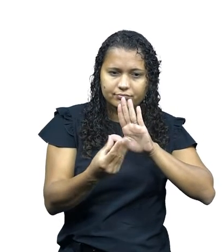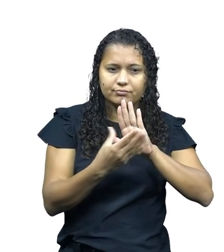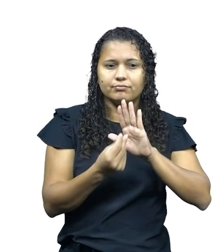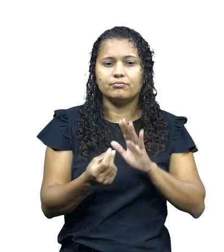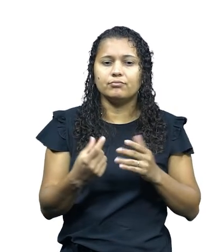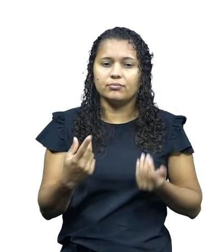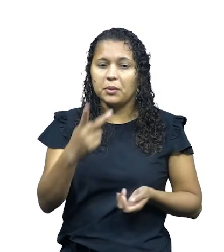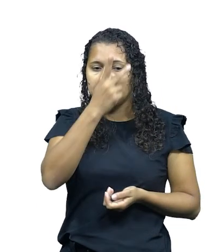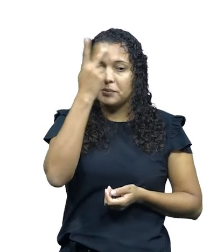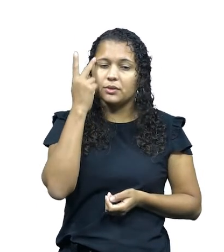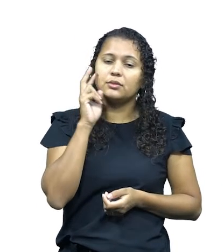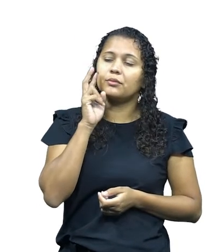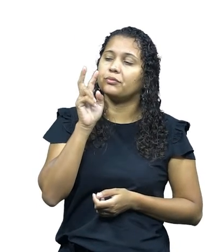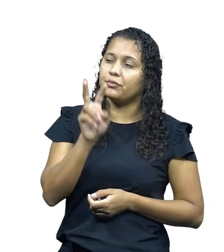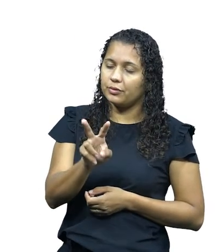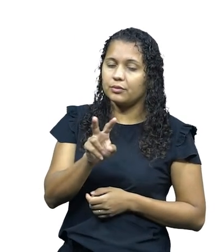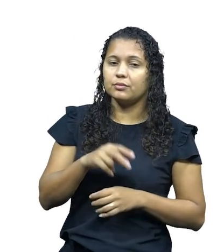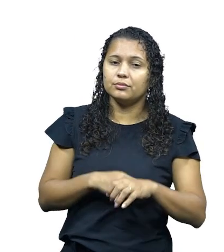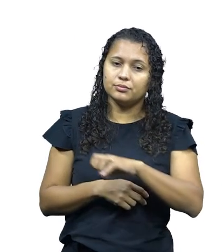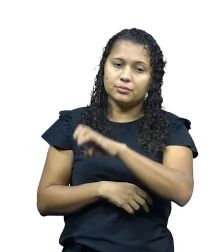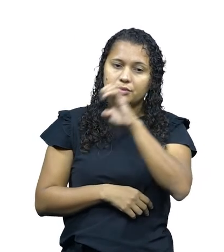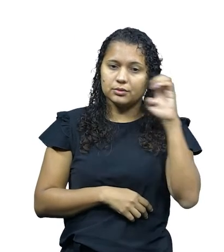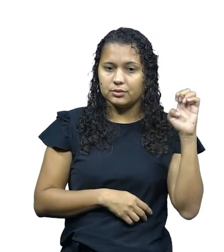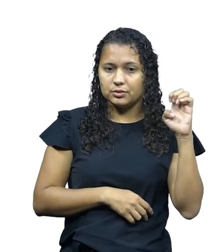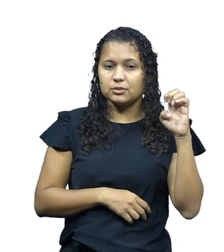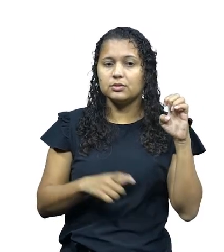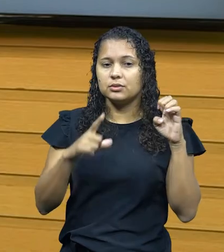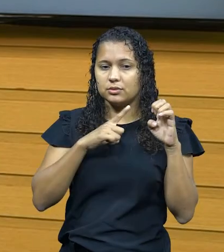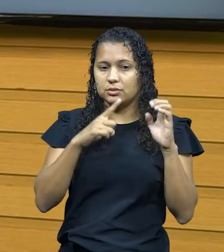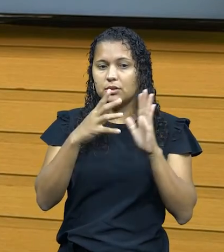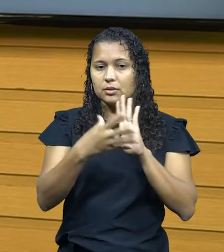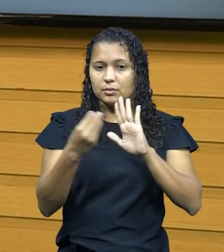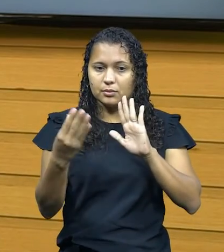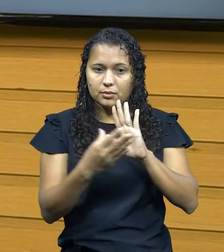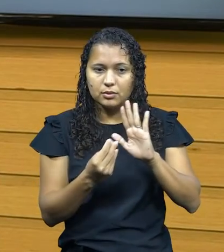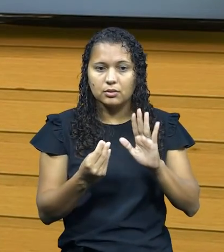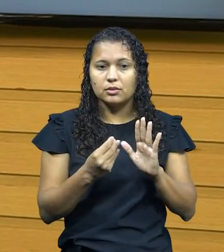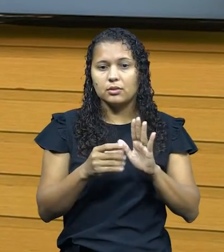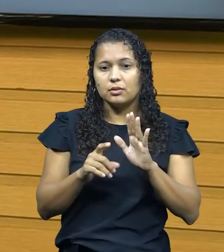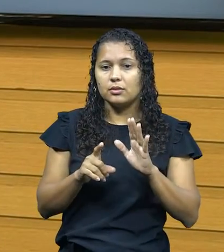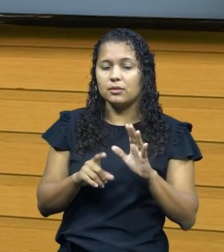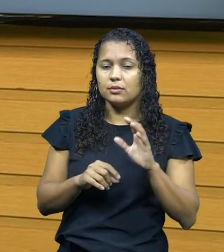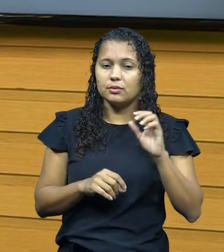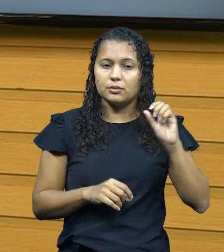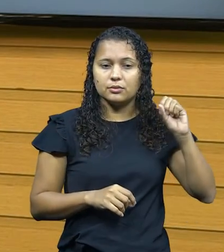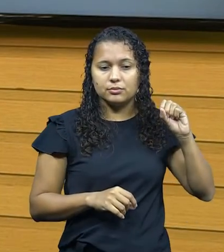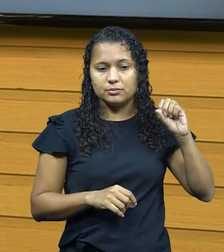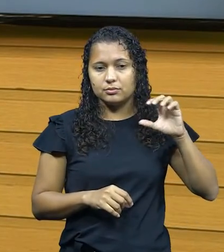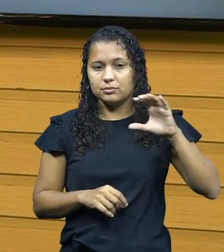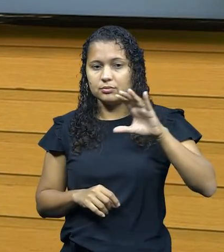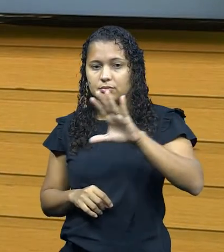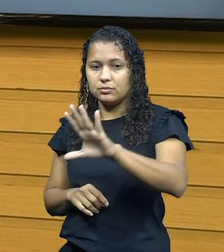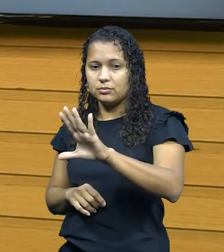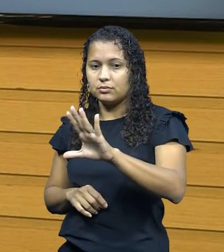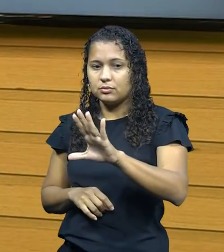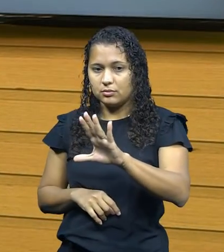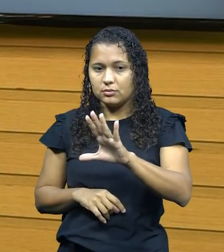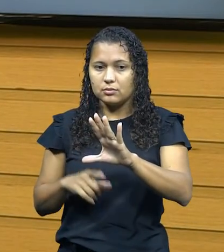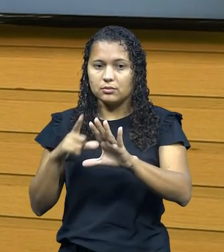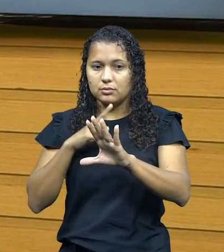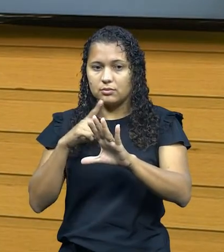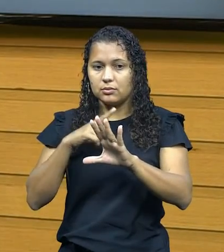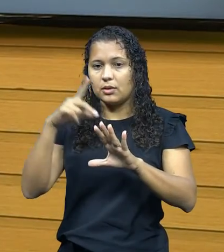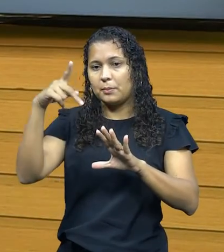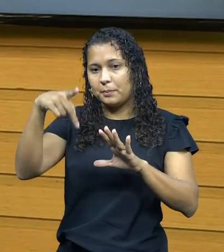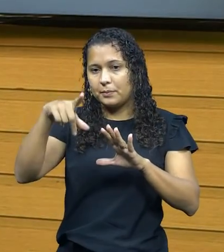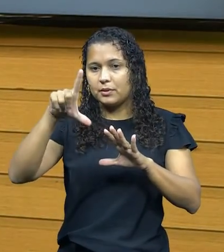Então, digamos que o observador ele esteja aqui observando aqui do lado esquerdo, a gente tem um modelo e aí a gente faz a projeção dessa imagem